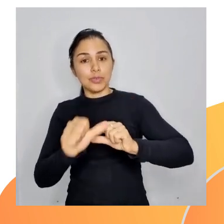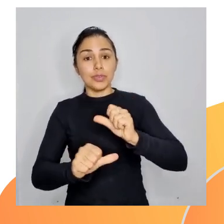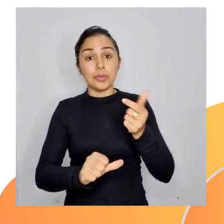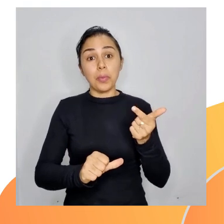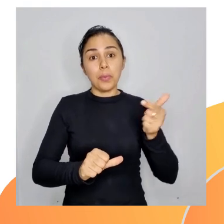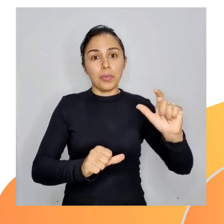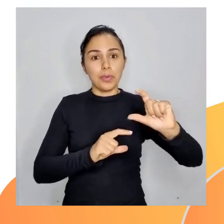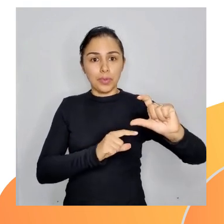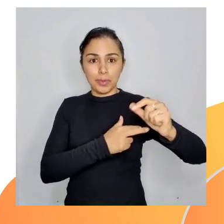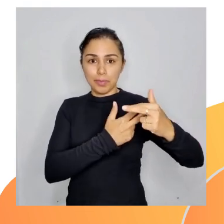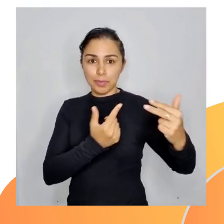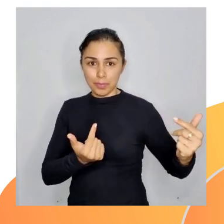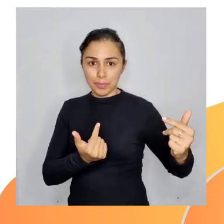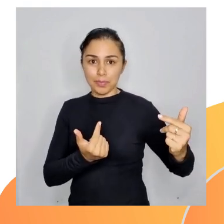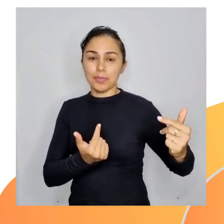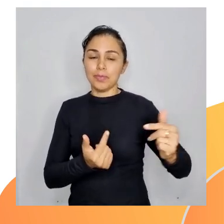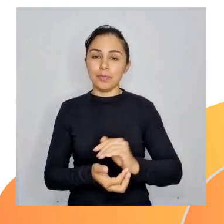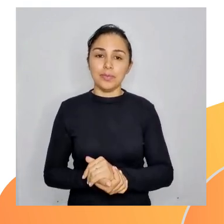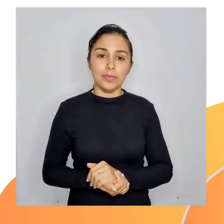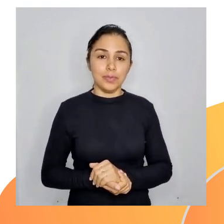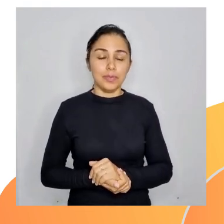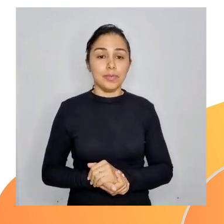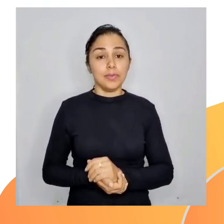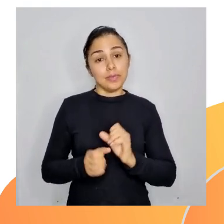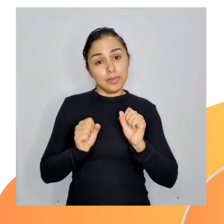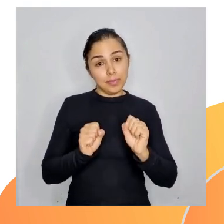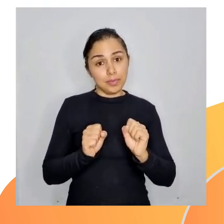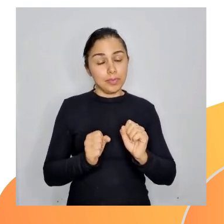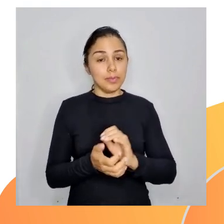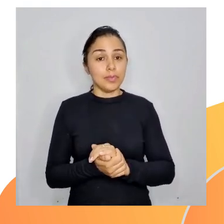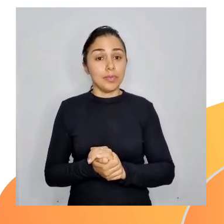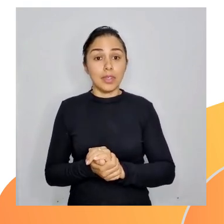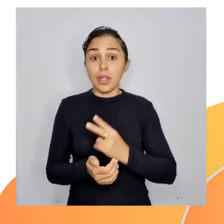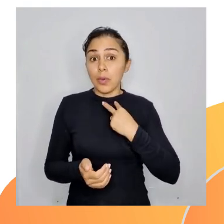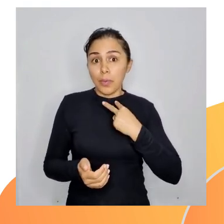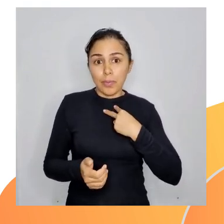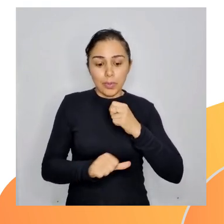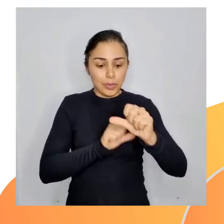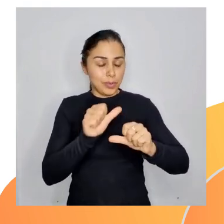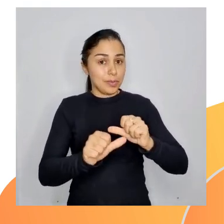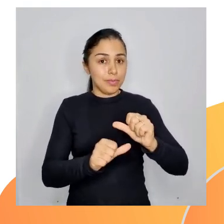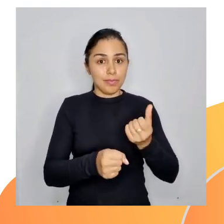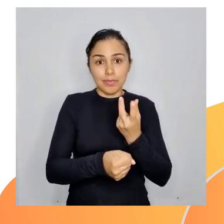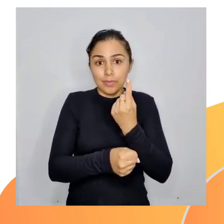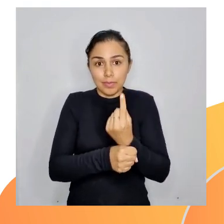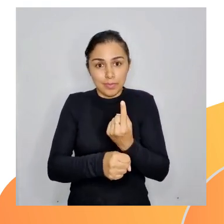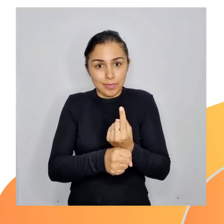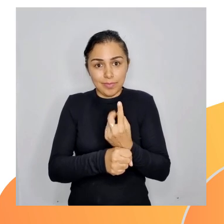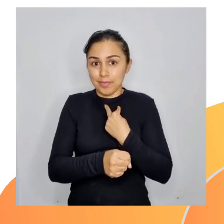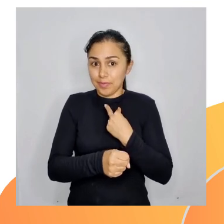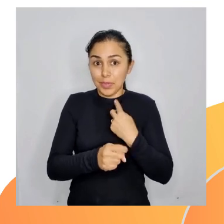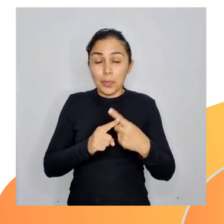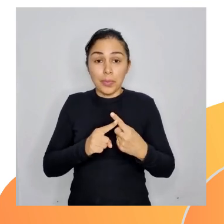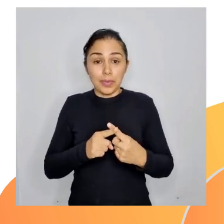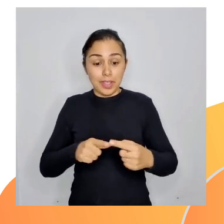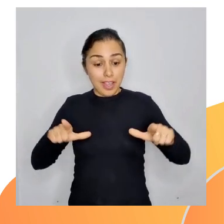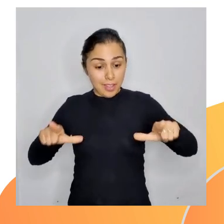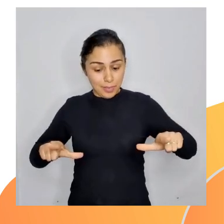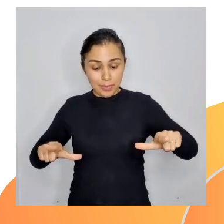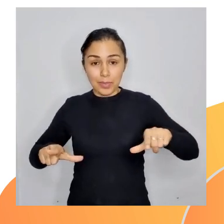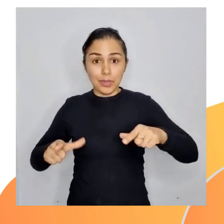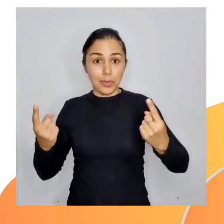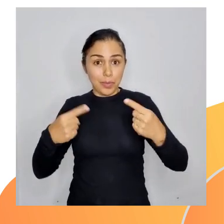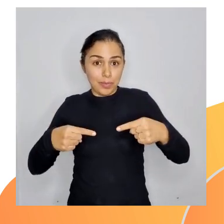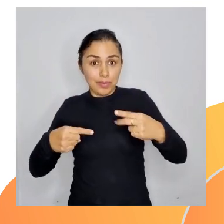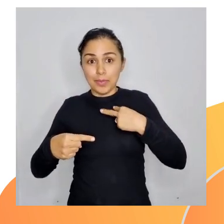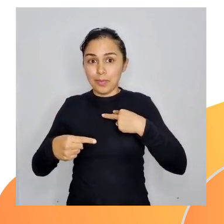virar uma outra peça. Claro, uma exceção do rei, pois eu não posso ter 2 reis ao mesmo tempo